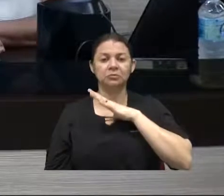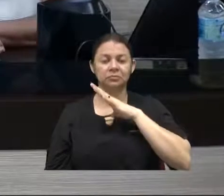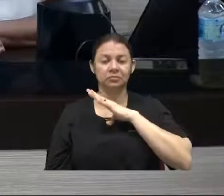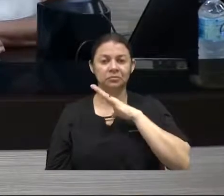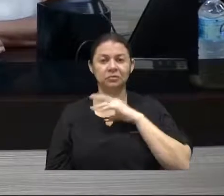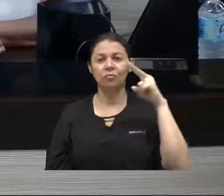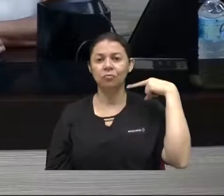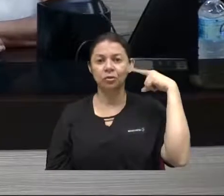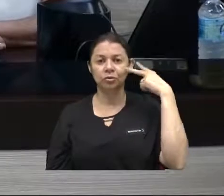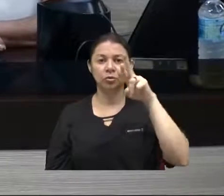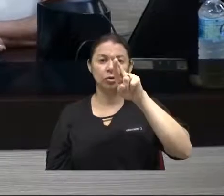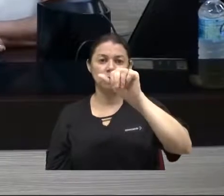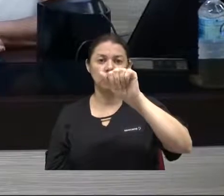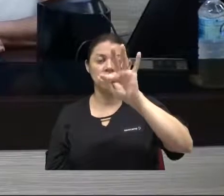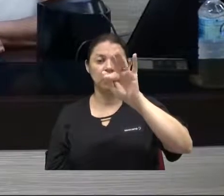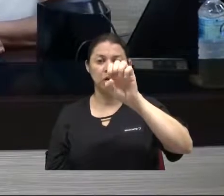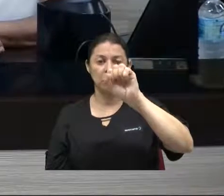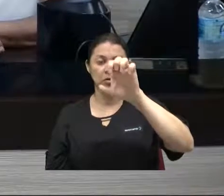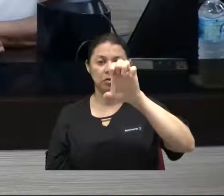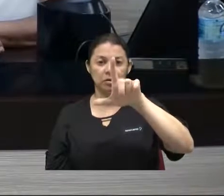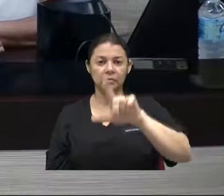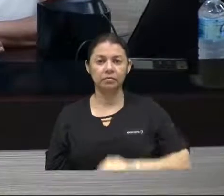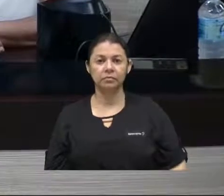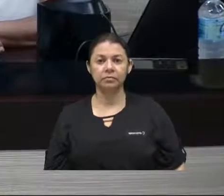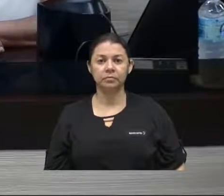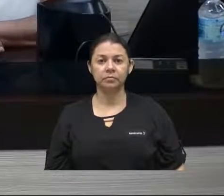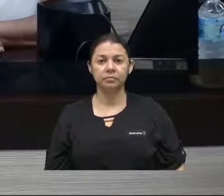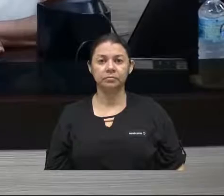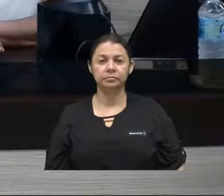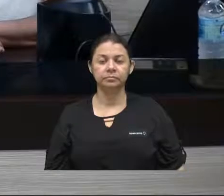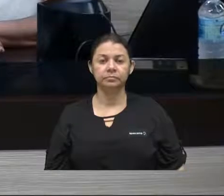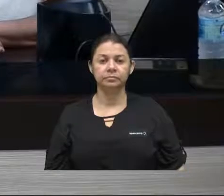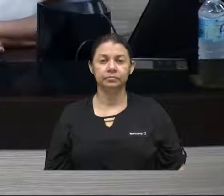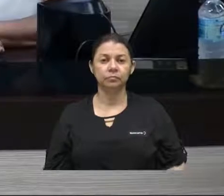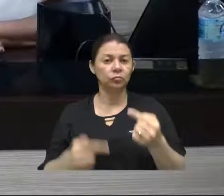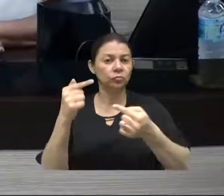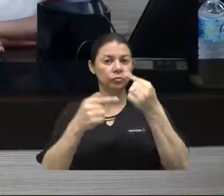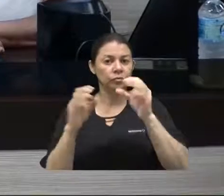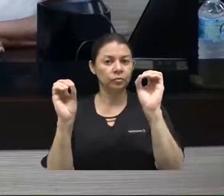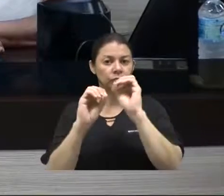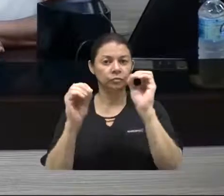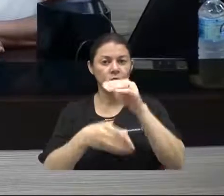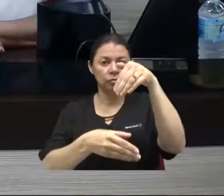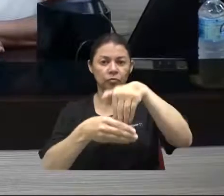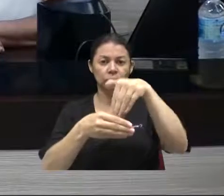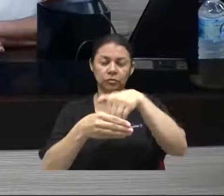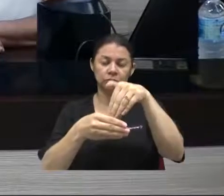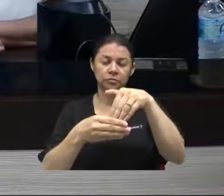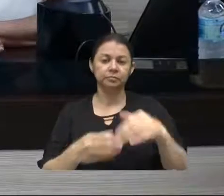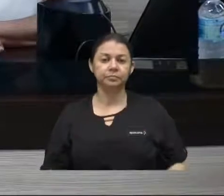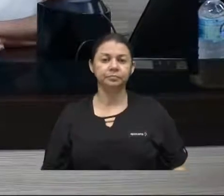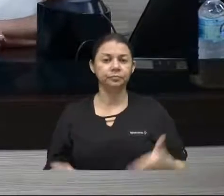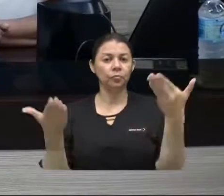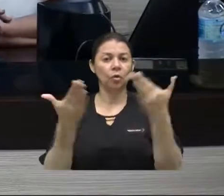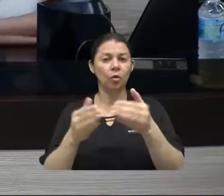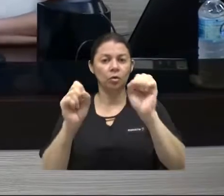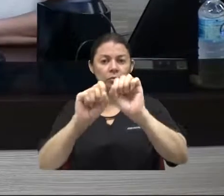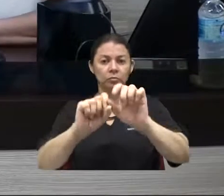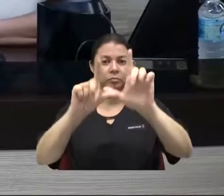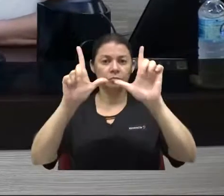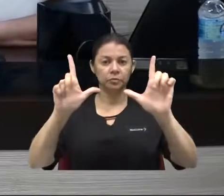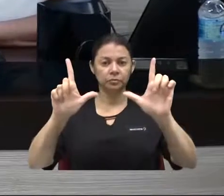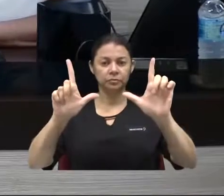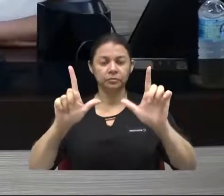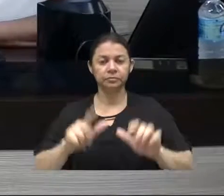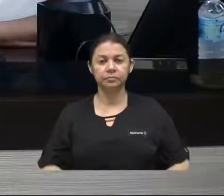Pavarini de Camargo. Em discussão. Não havendo a moção, ela vai à votação e o painel de votação está